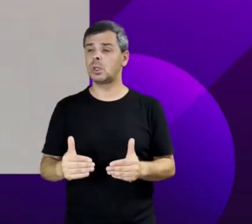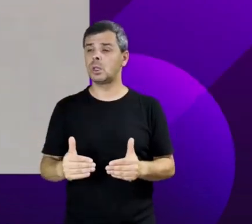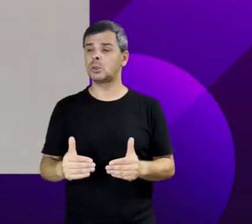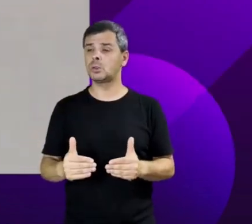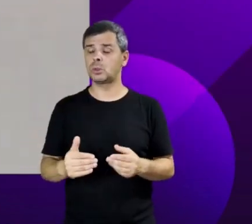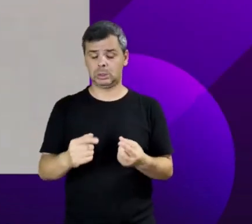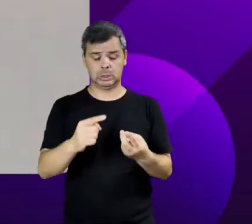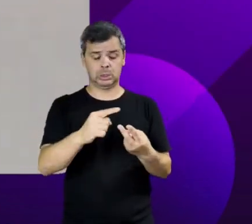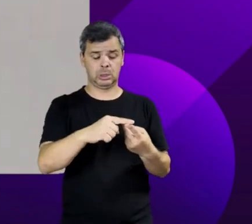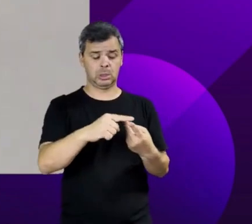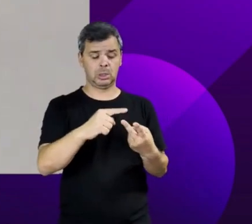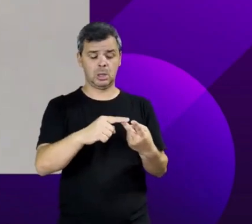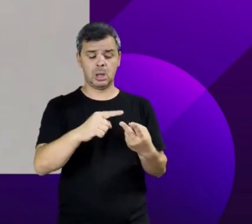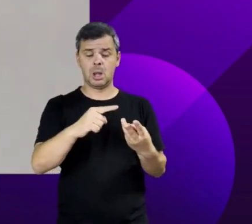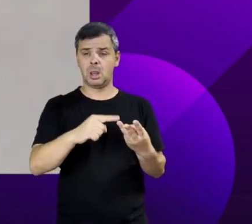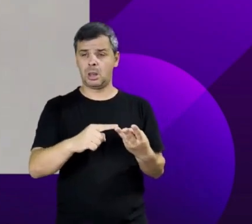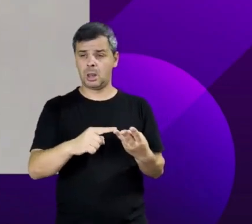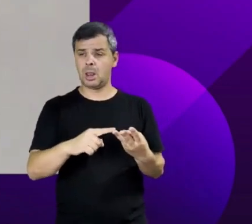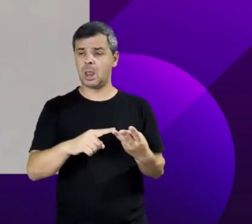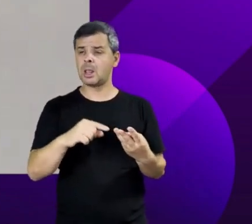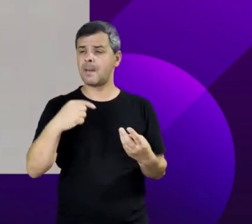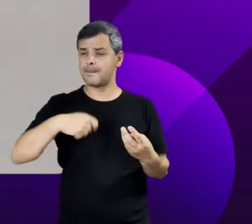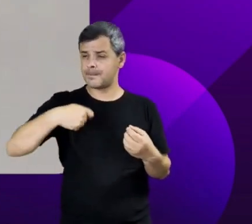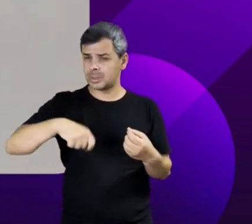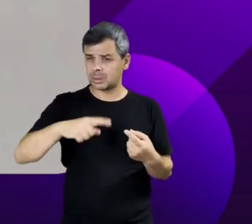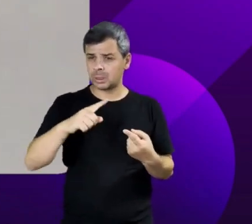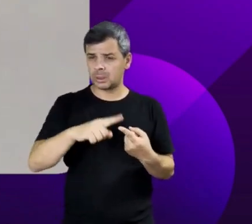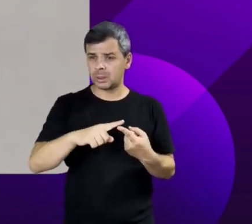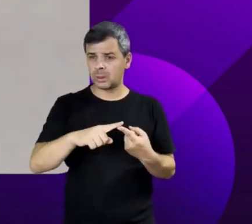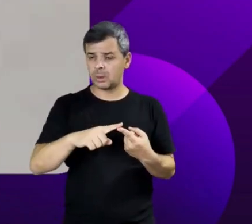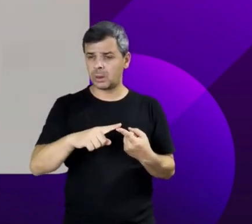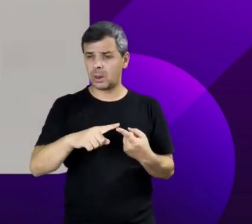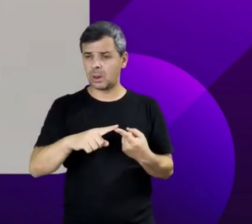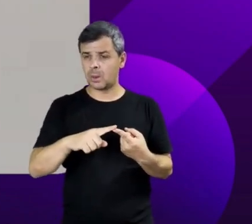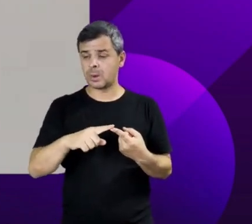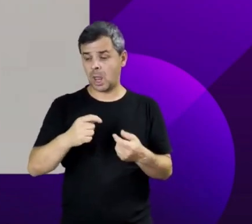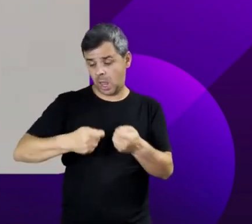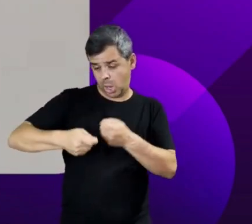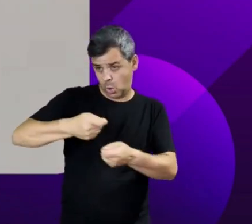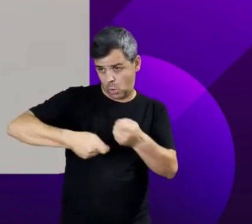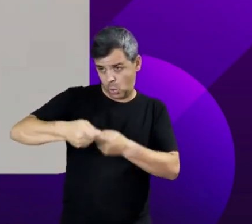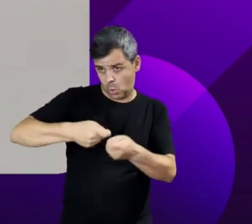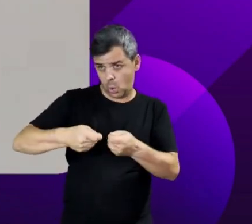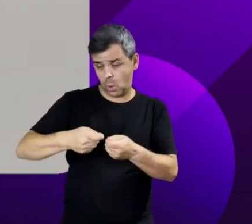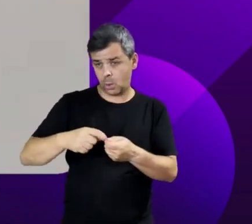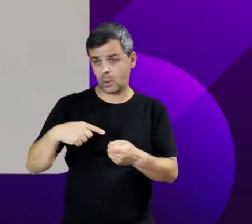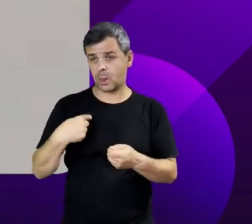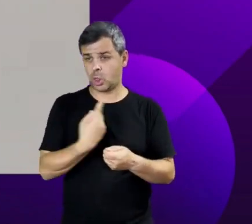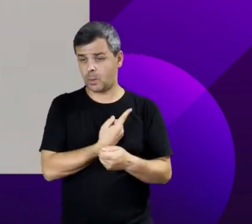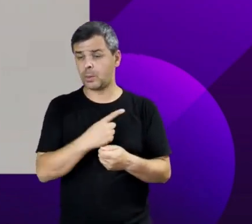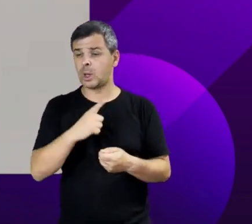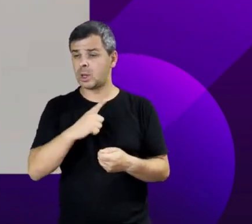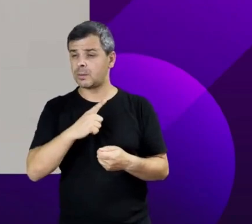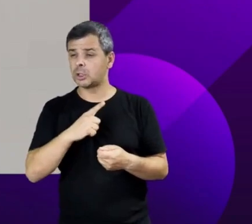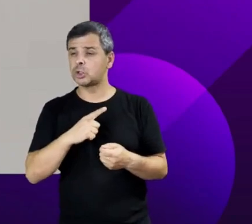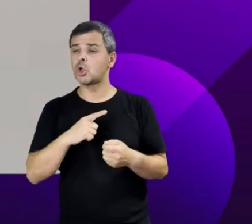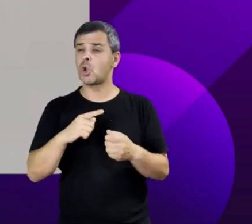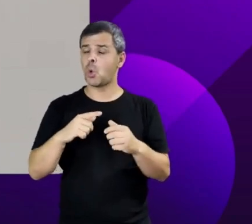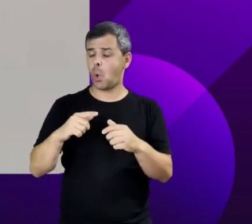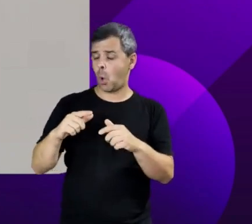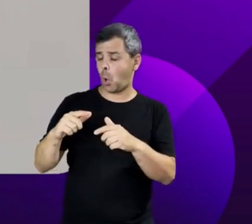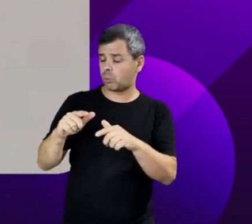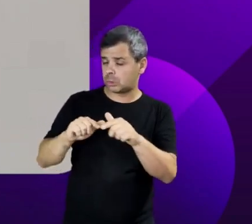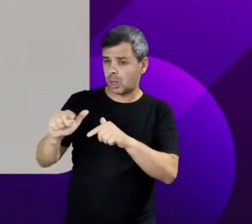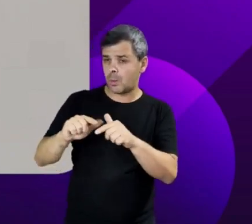tripé. E esse tripé precisa dar conta da questão econômica, tá? Então, nós precisamos ter uma atividade que